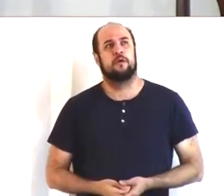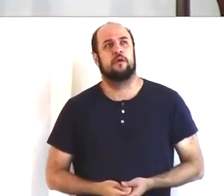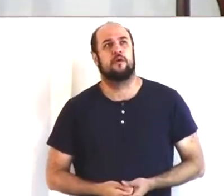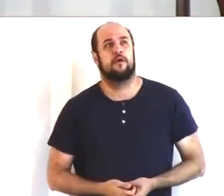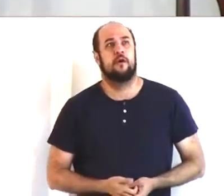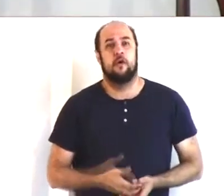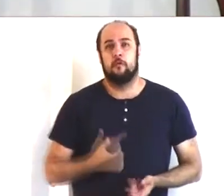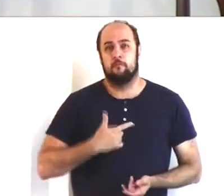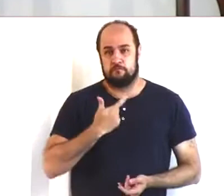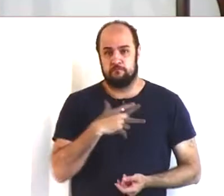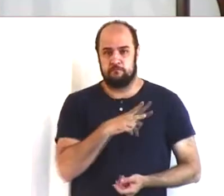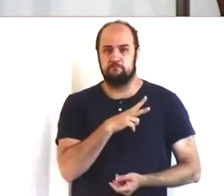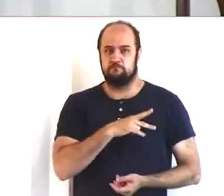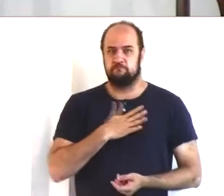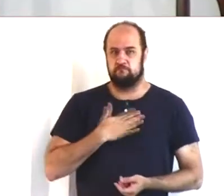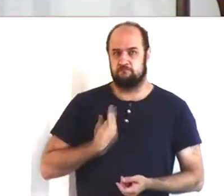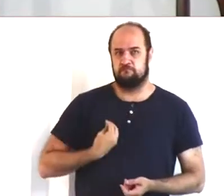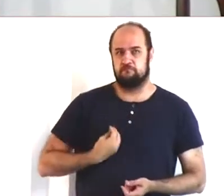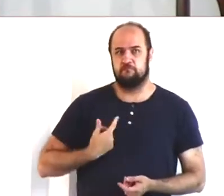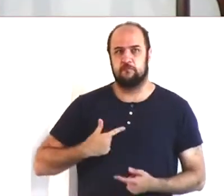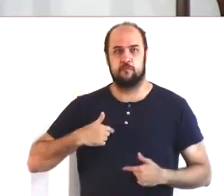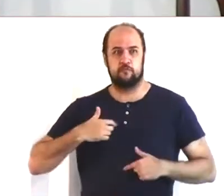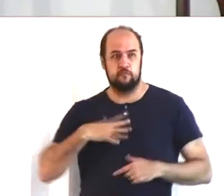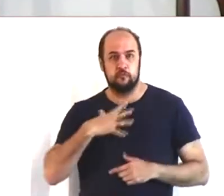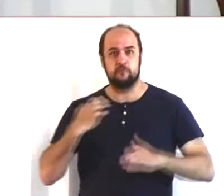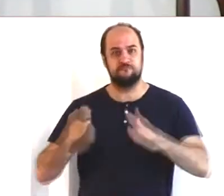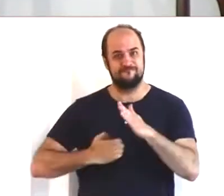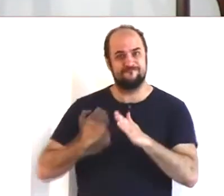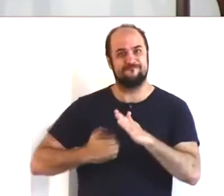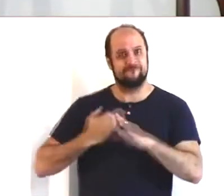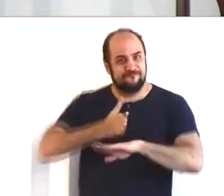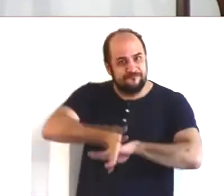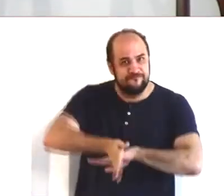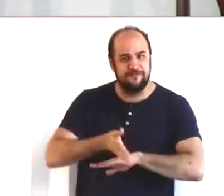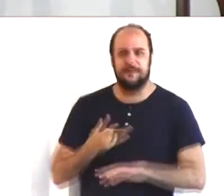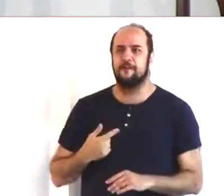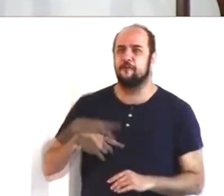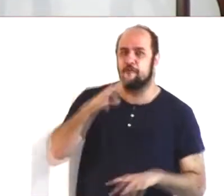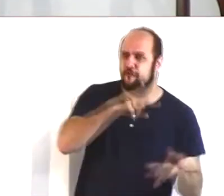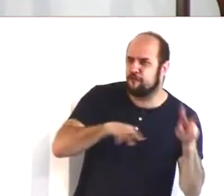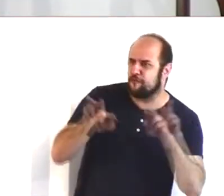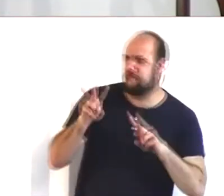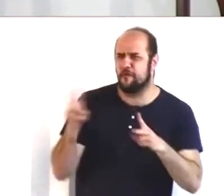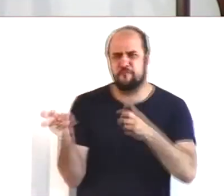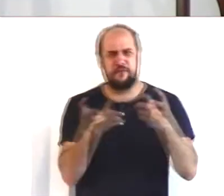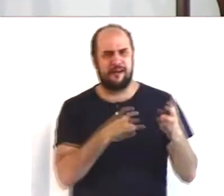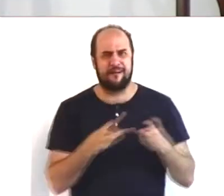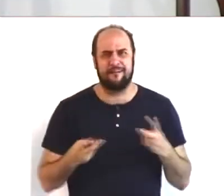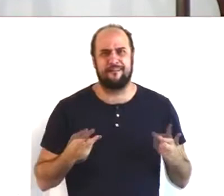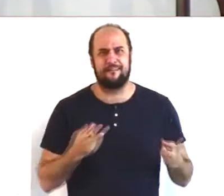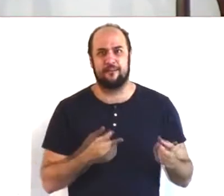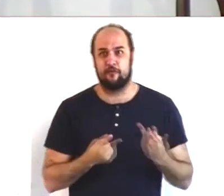uma característica pessoal de ser um empreendedor, então eu estou sempre vendo coisas que estão acontecendo.